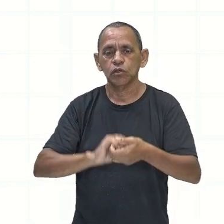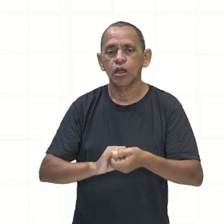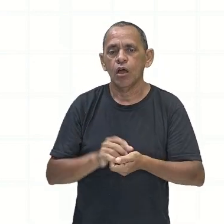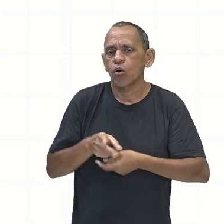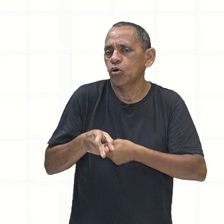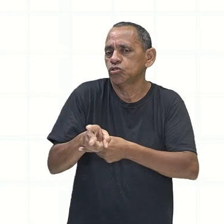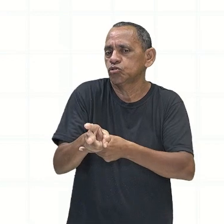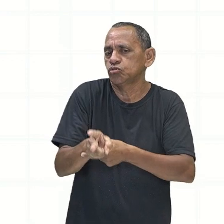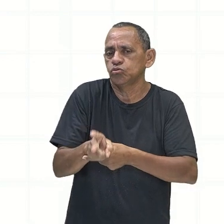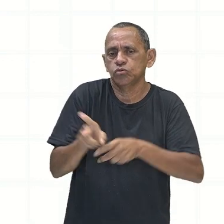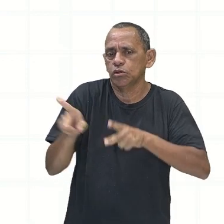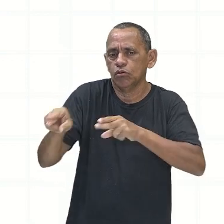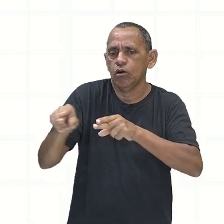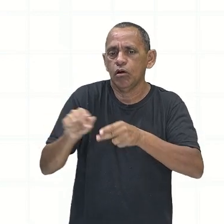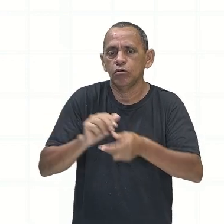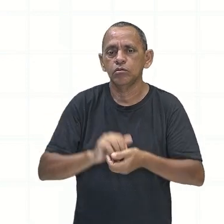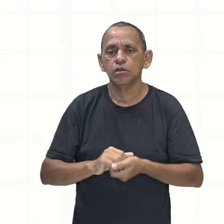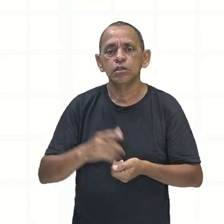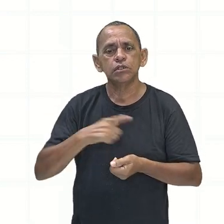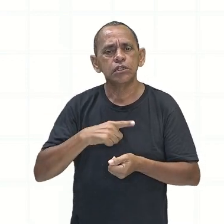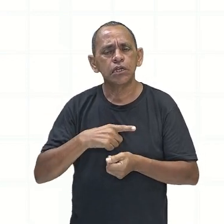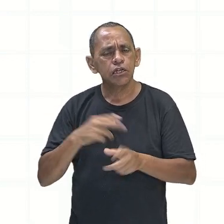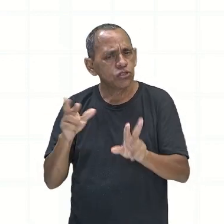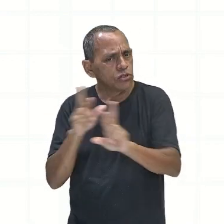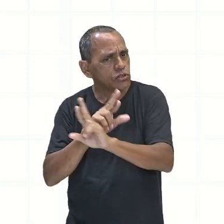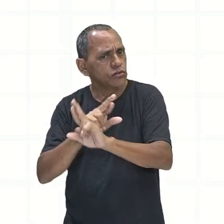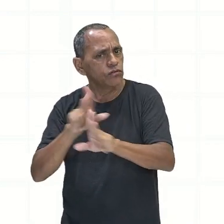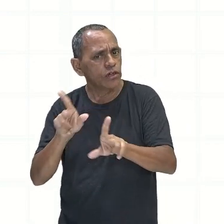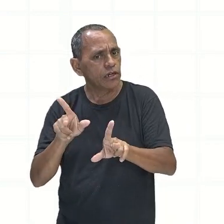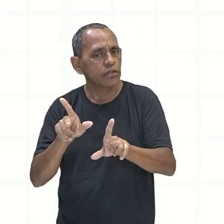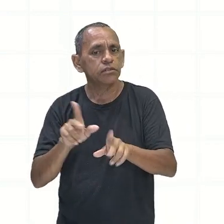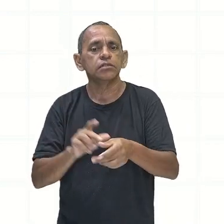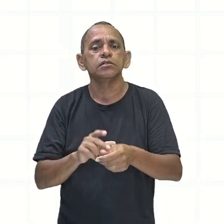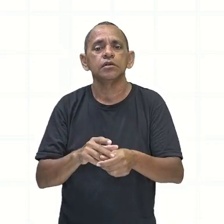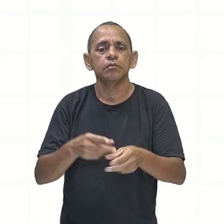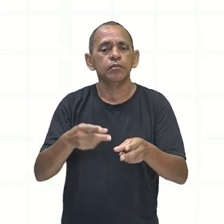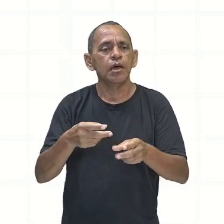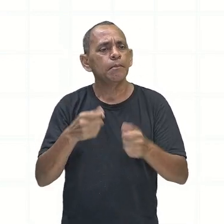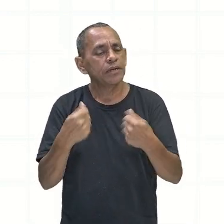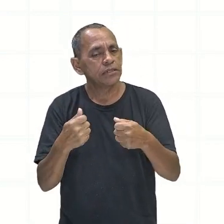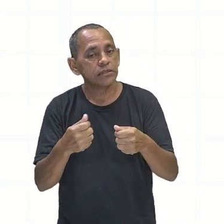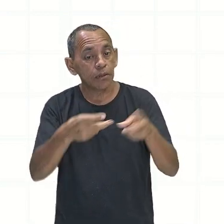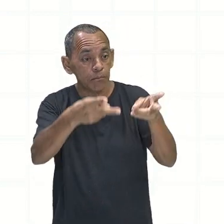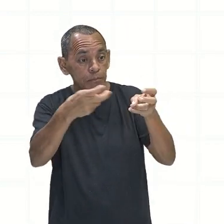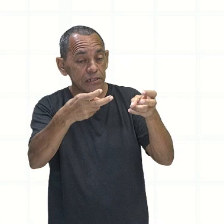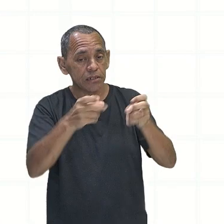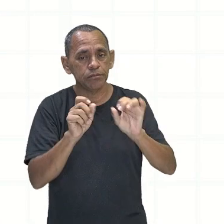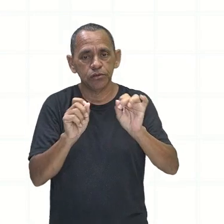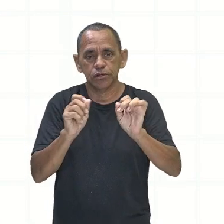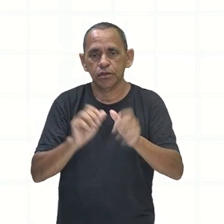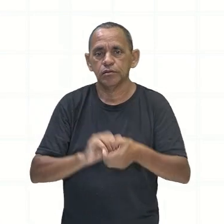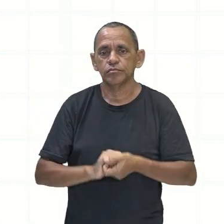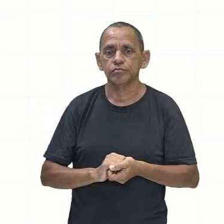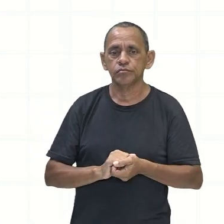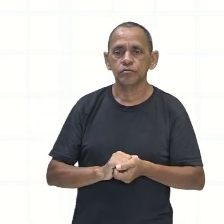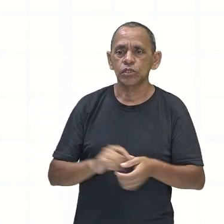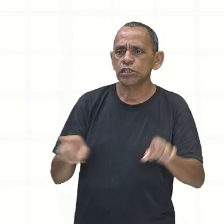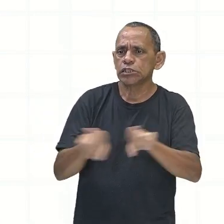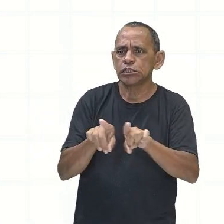essa é a diferença que a gente tem que perceber, certo? Temos